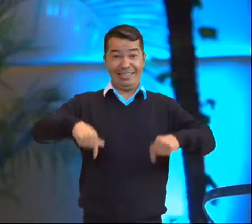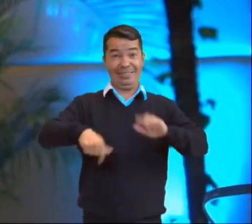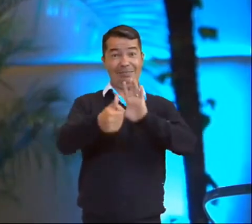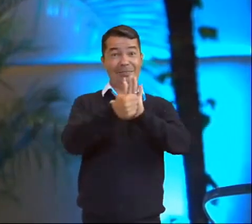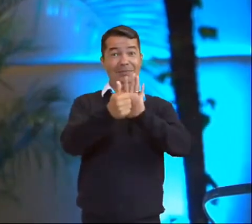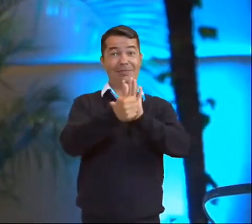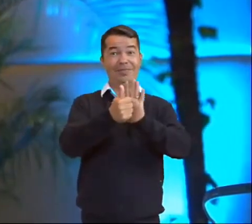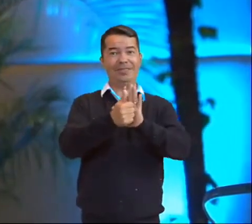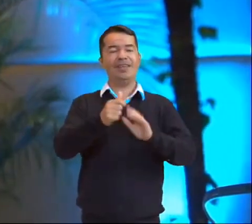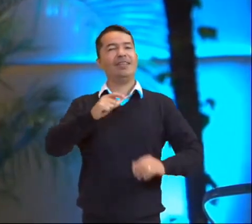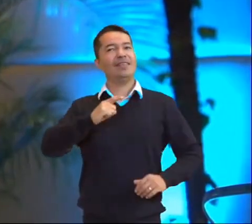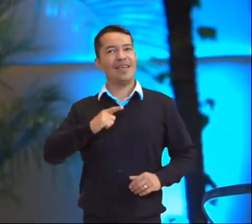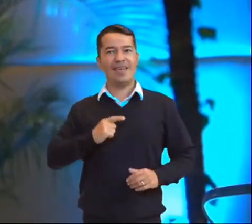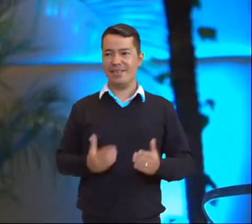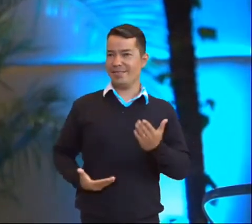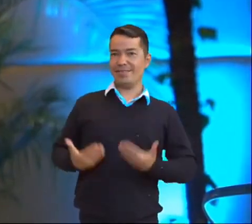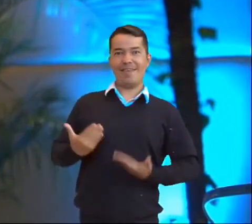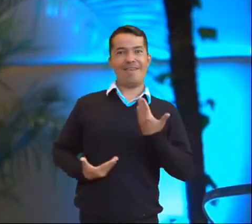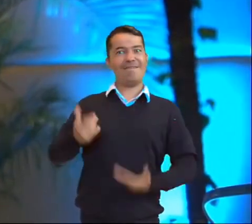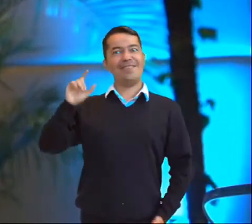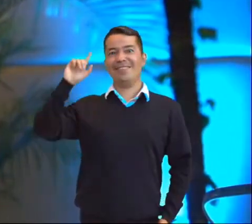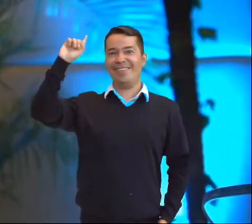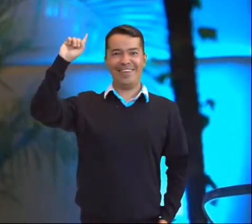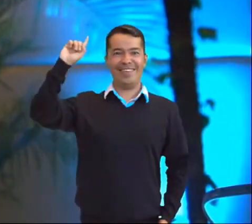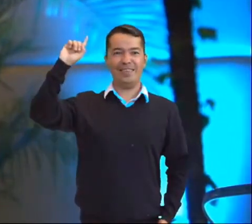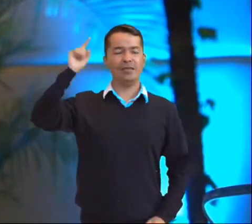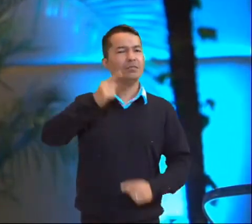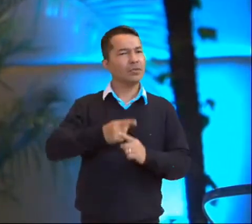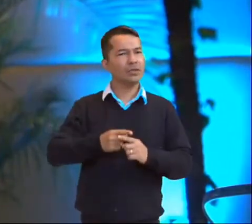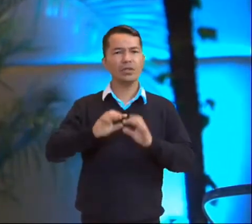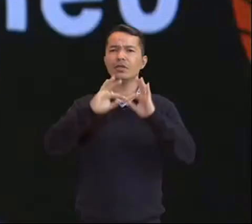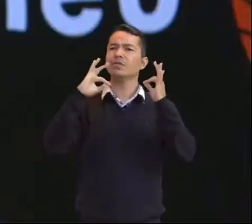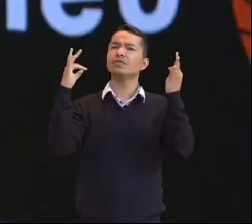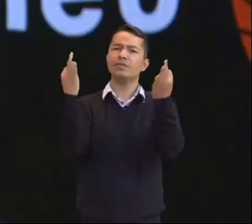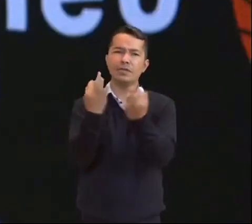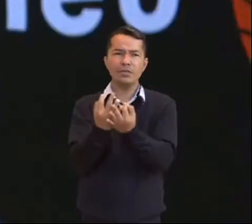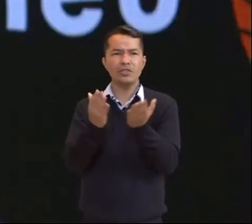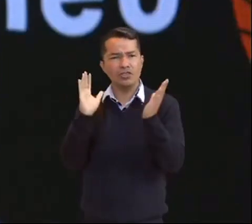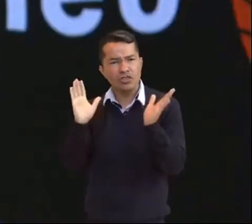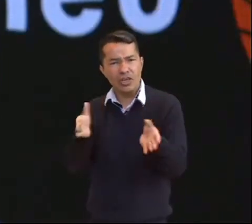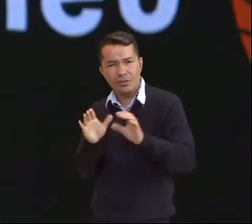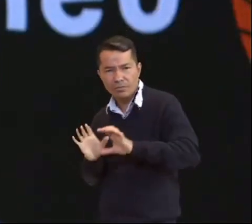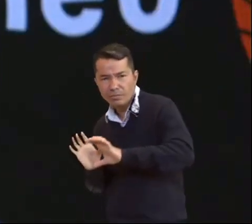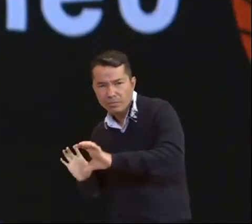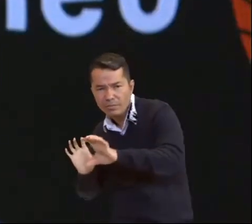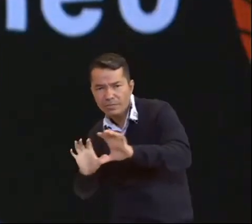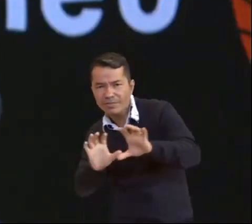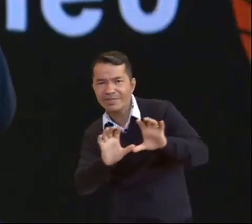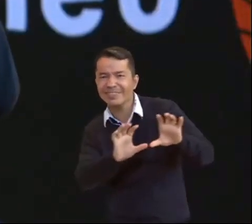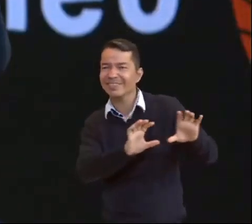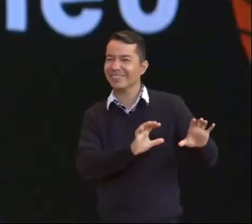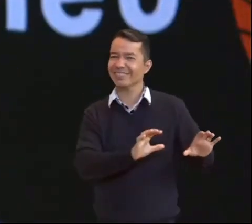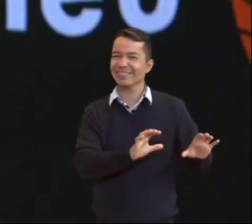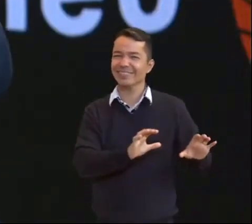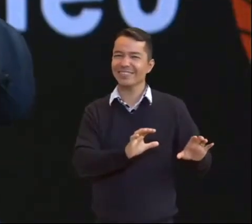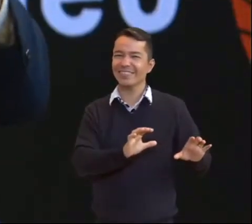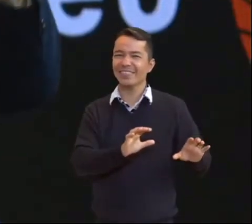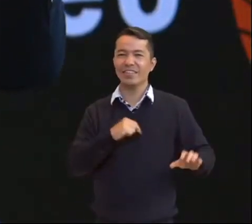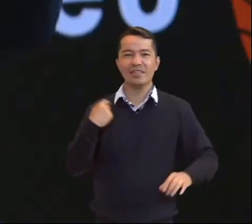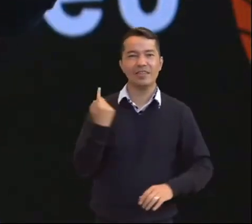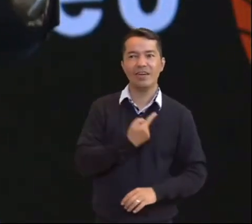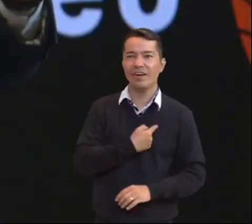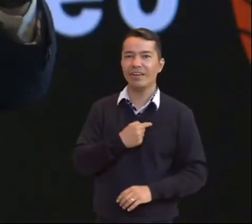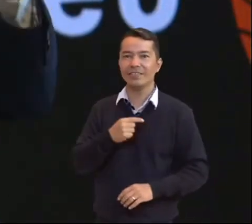porque um legado de fé tem sido transmitido dentro das nossas casas. Eu vi Deus falando, eu vi Deus agindo, eu vi